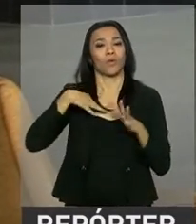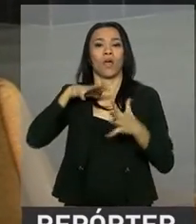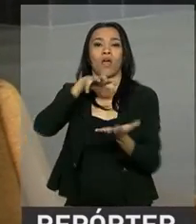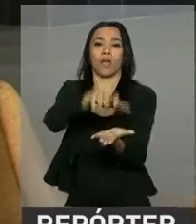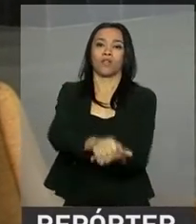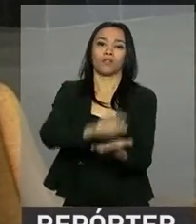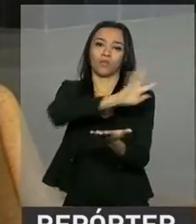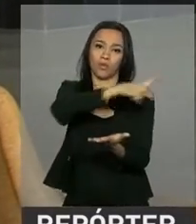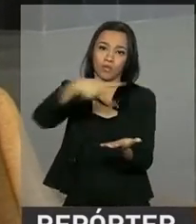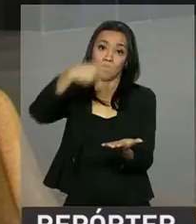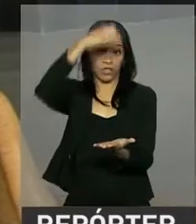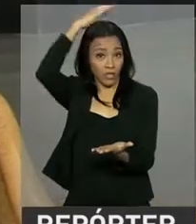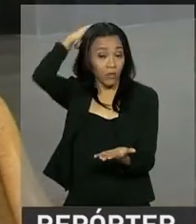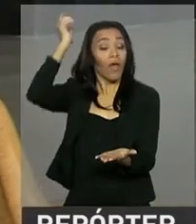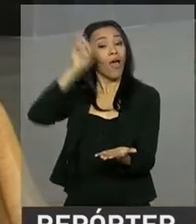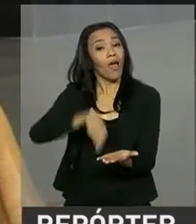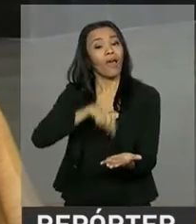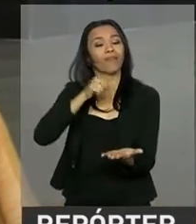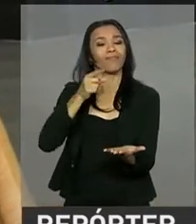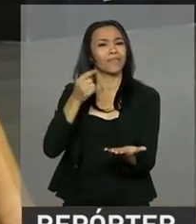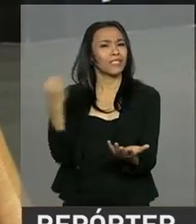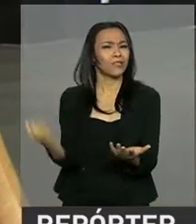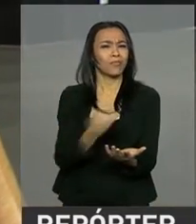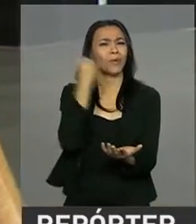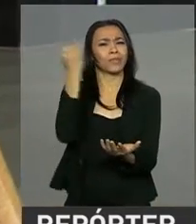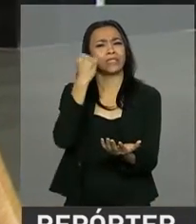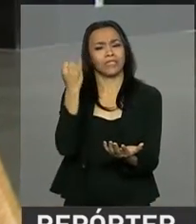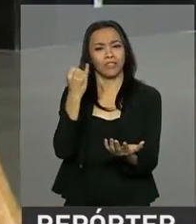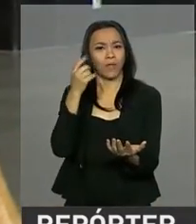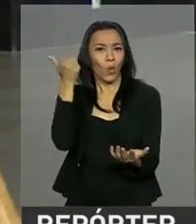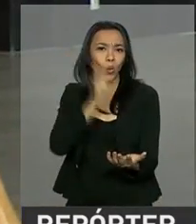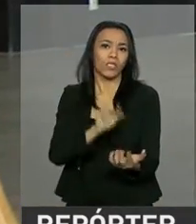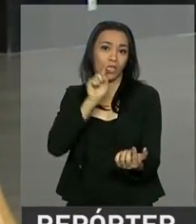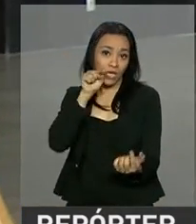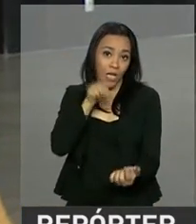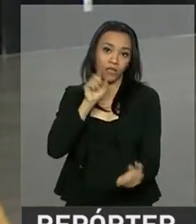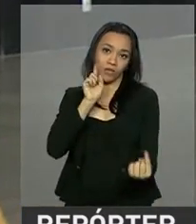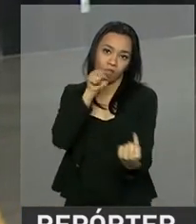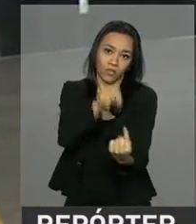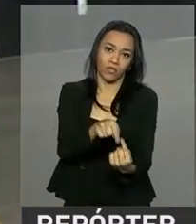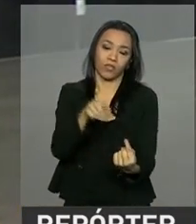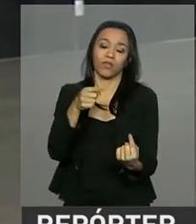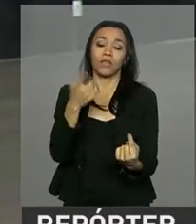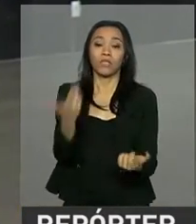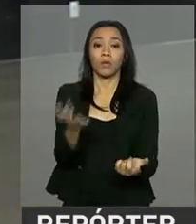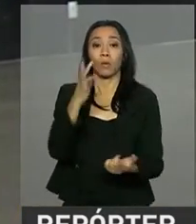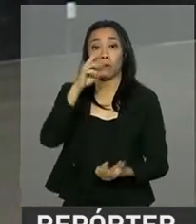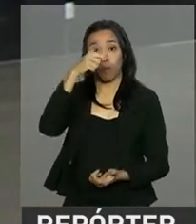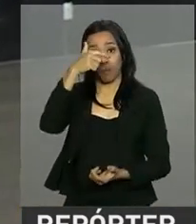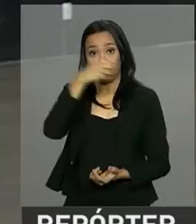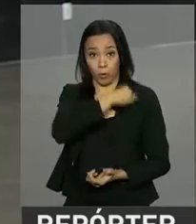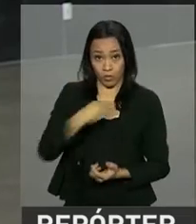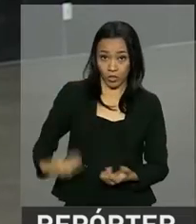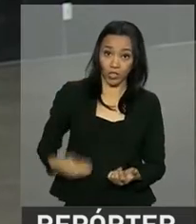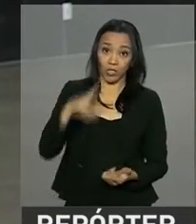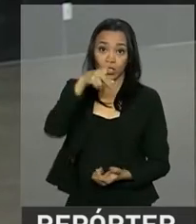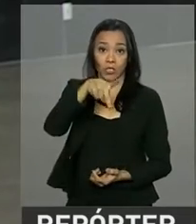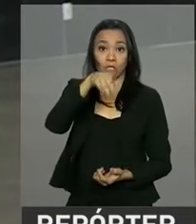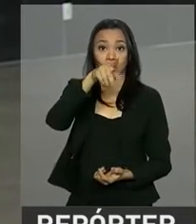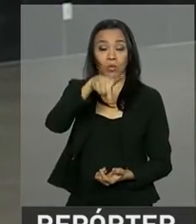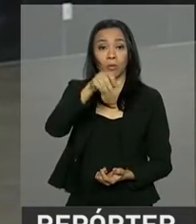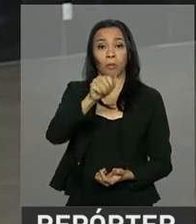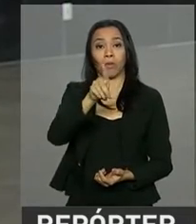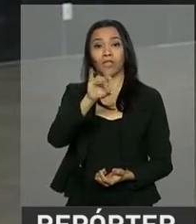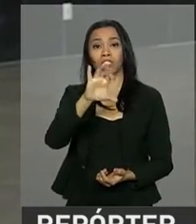presidente em exercício michel temer são essenciais para alcançar esse objetivo eles é o padilha destacou a proposta de emenda constitucional